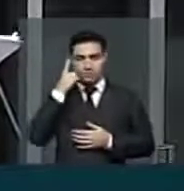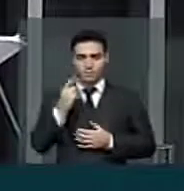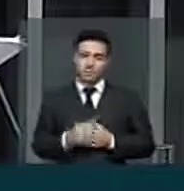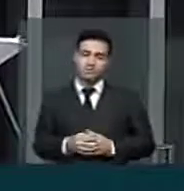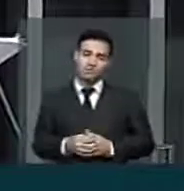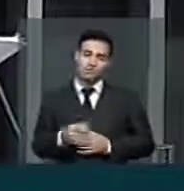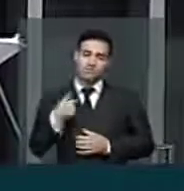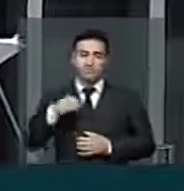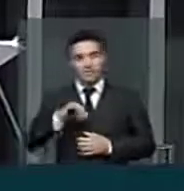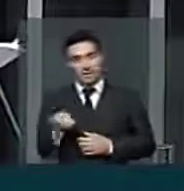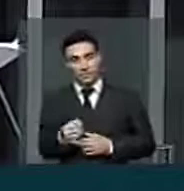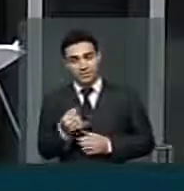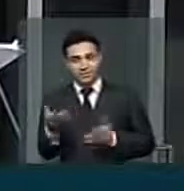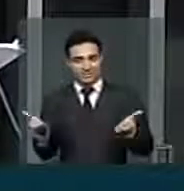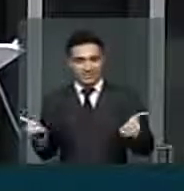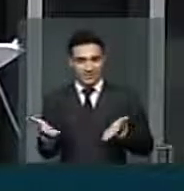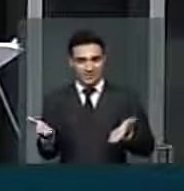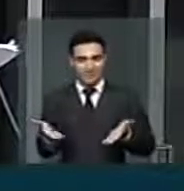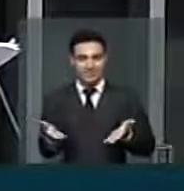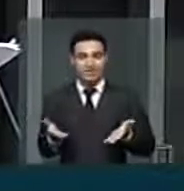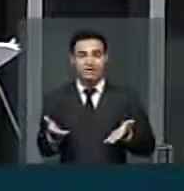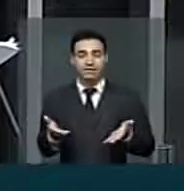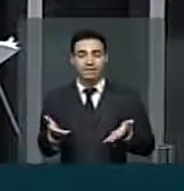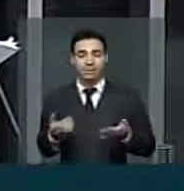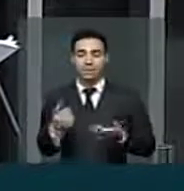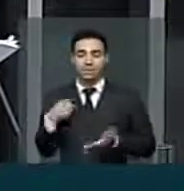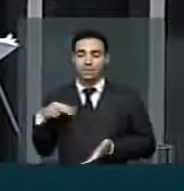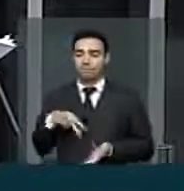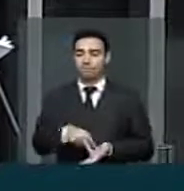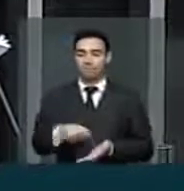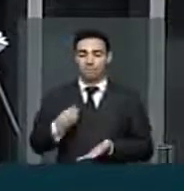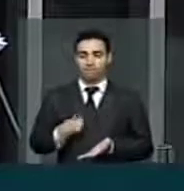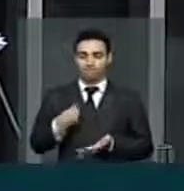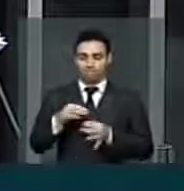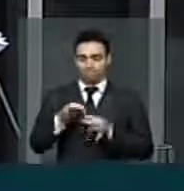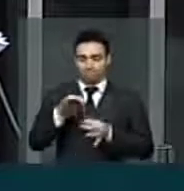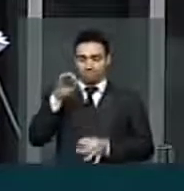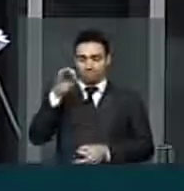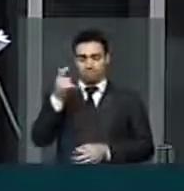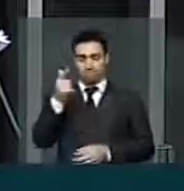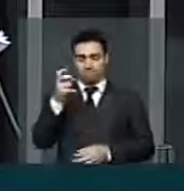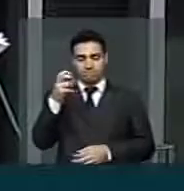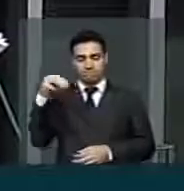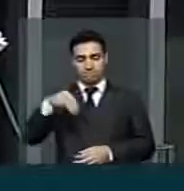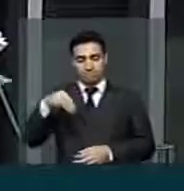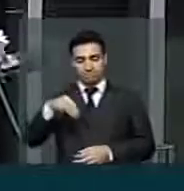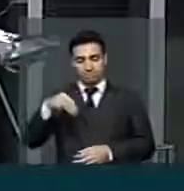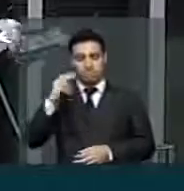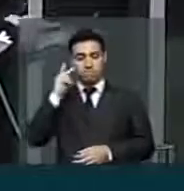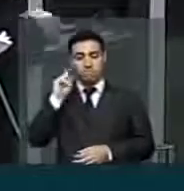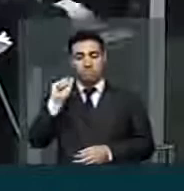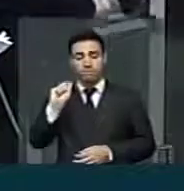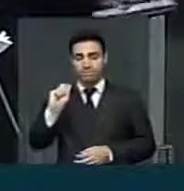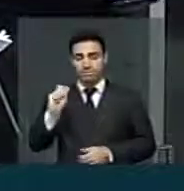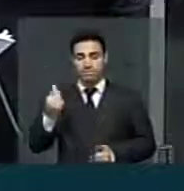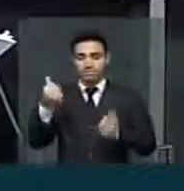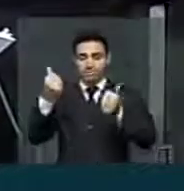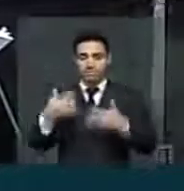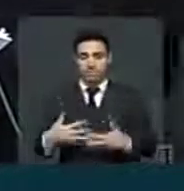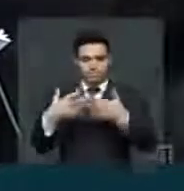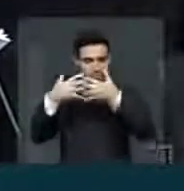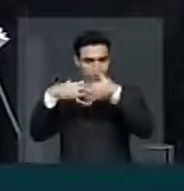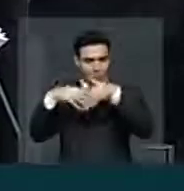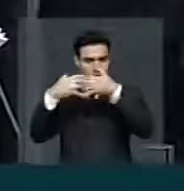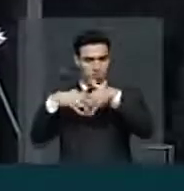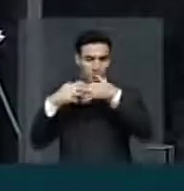quero aproveitar essa ocasião em que ocupo o grande expediente para trazer uma reflexão sobre